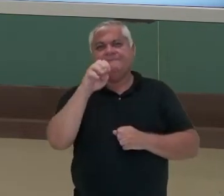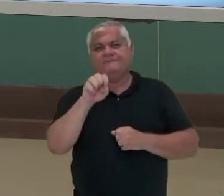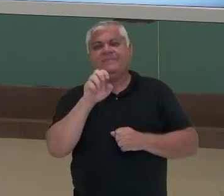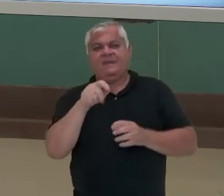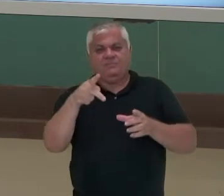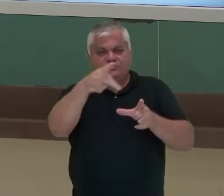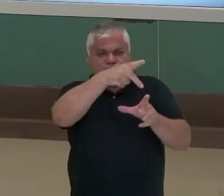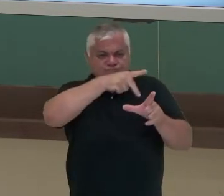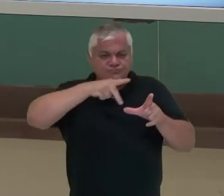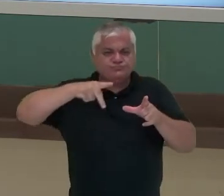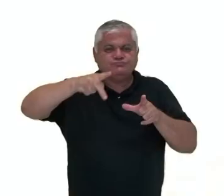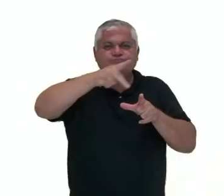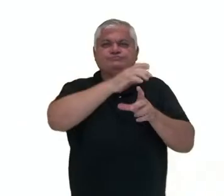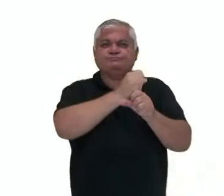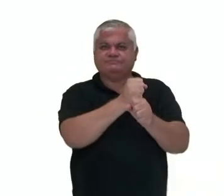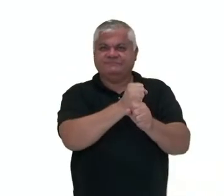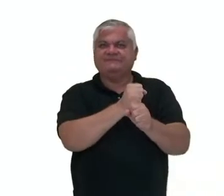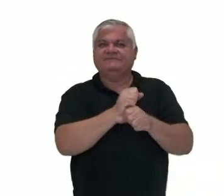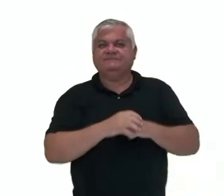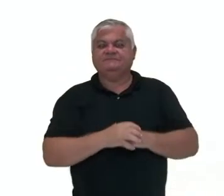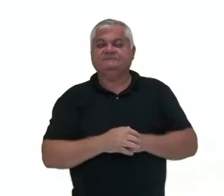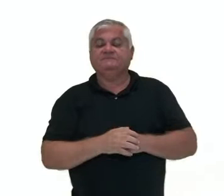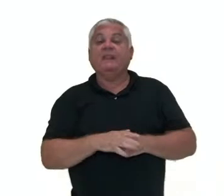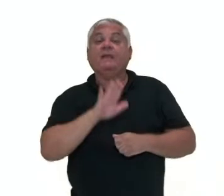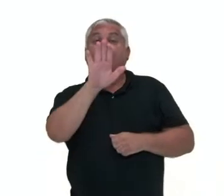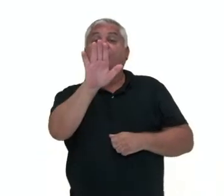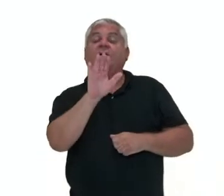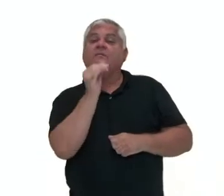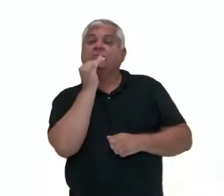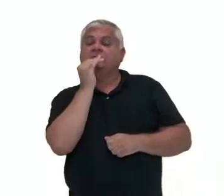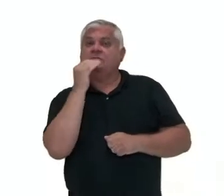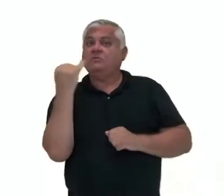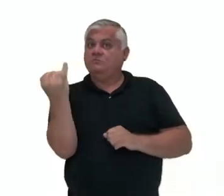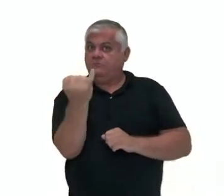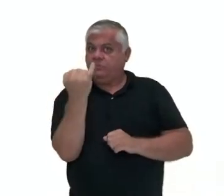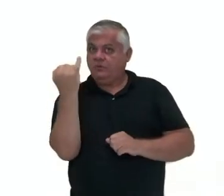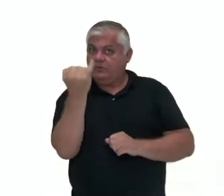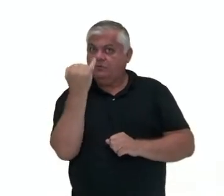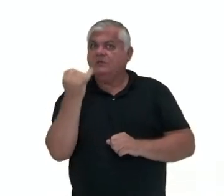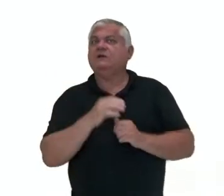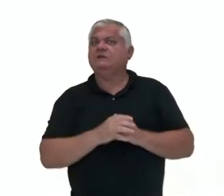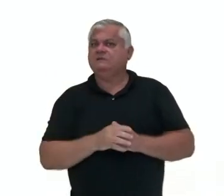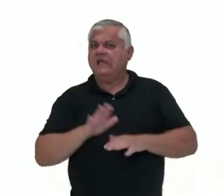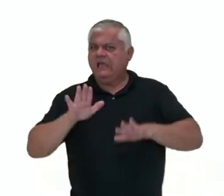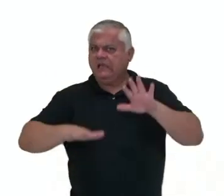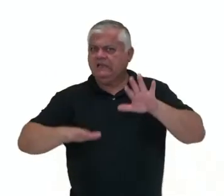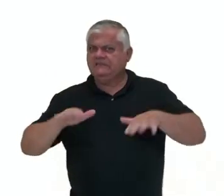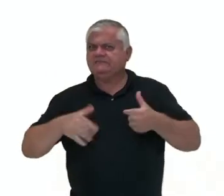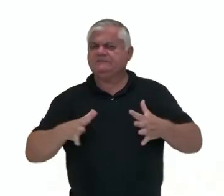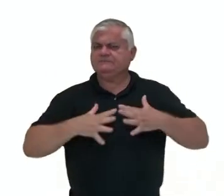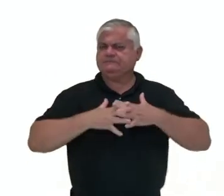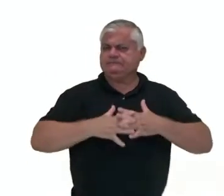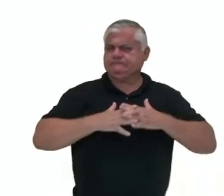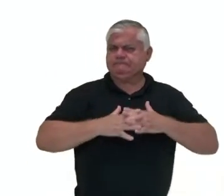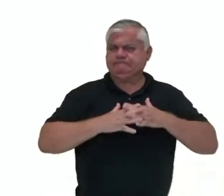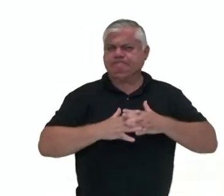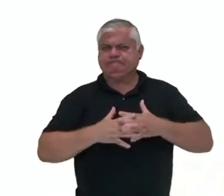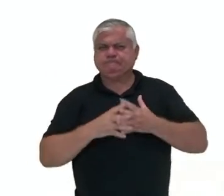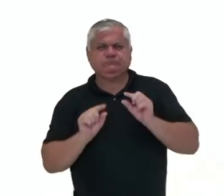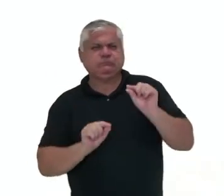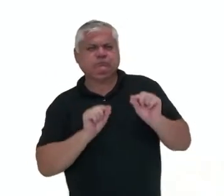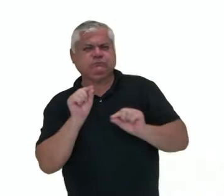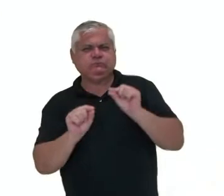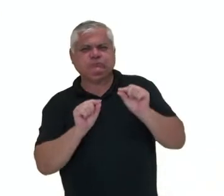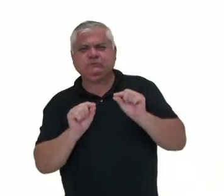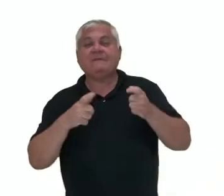aquele polígono. Agora, um conceito bastante importante que causa muita discussão quando a gente